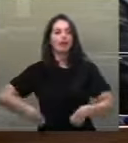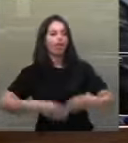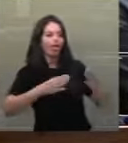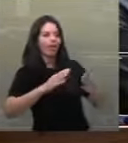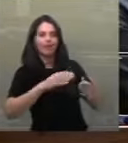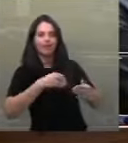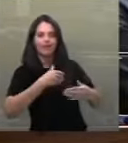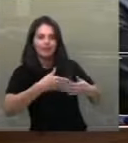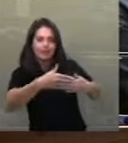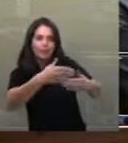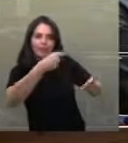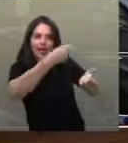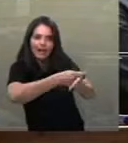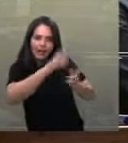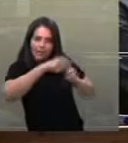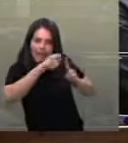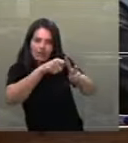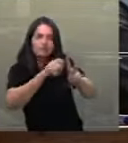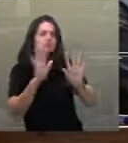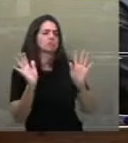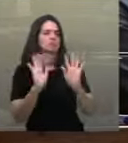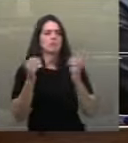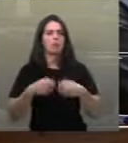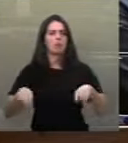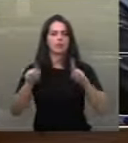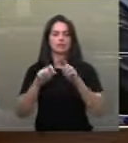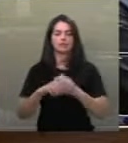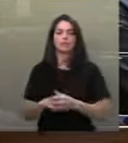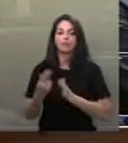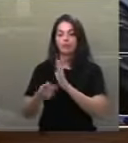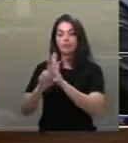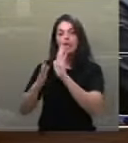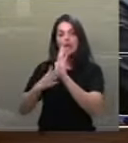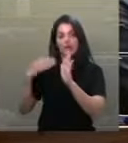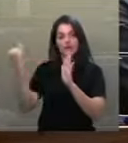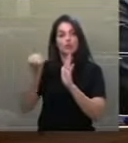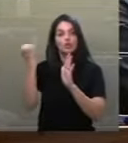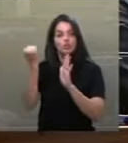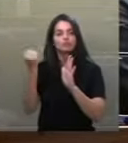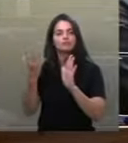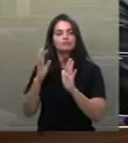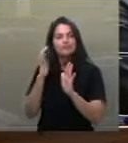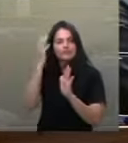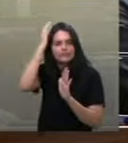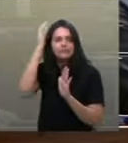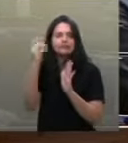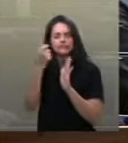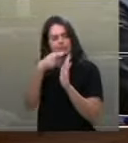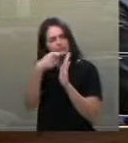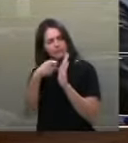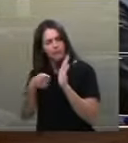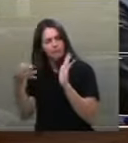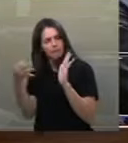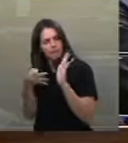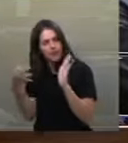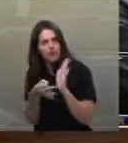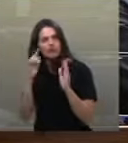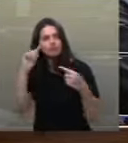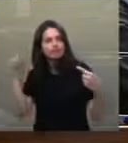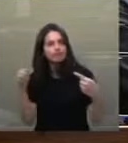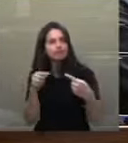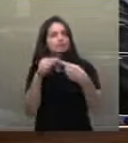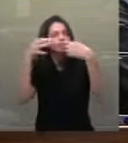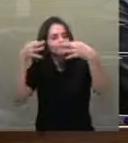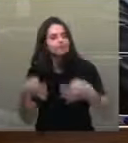corrente. Frente ao inegável mérito do PL, nos esforçamos para alinhavar a proposição de modo a buscar